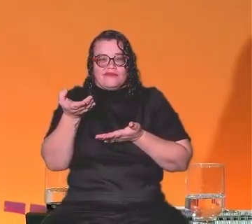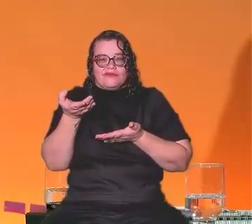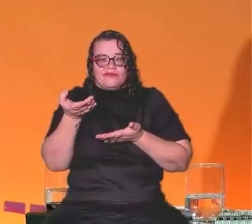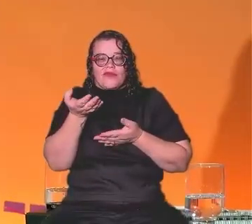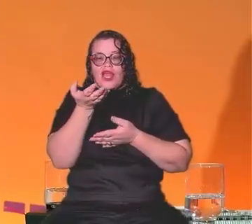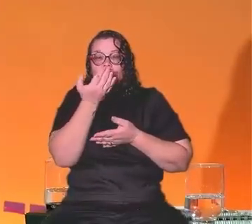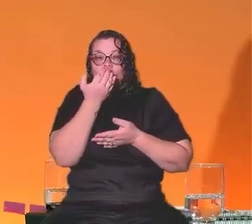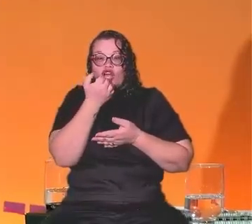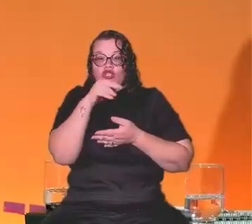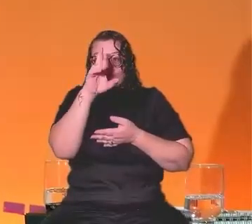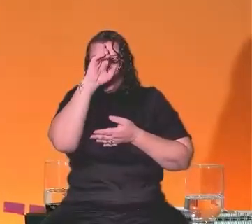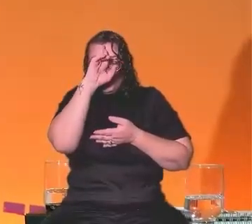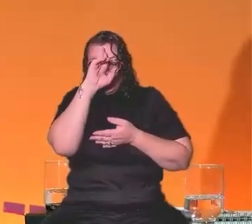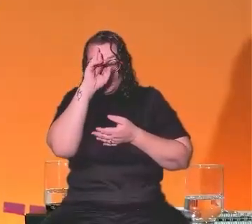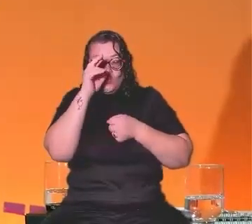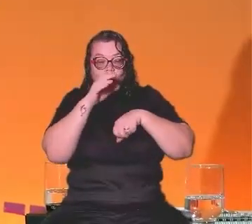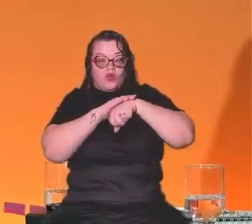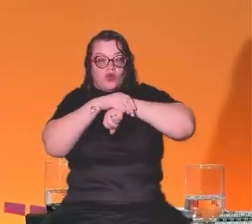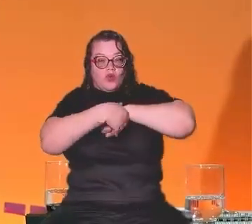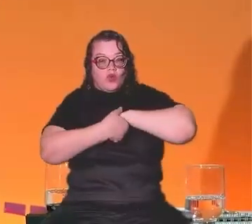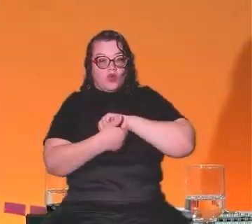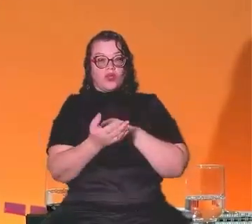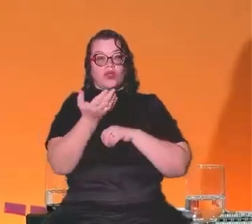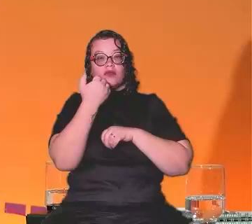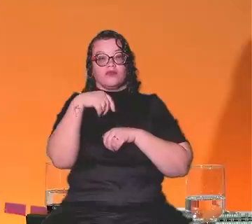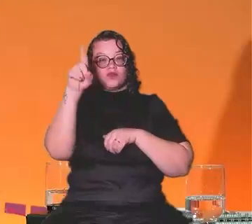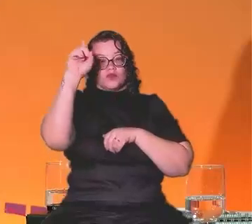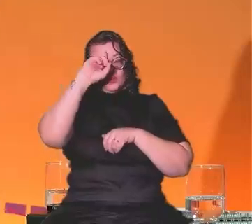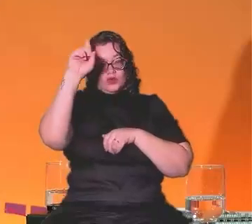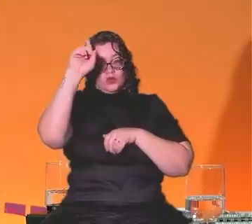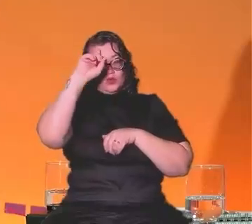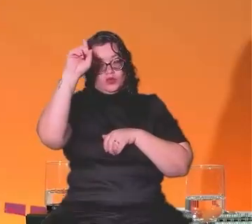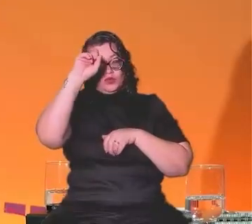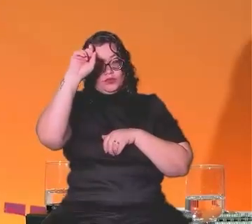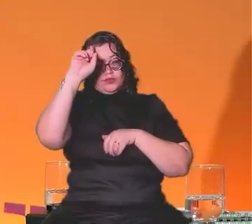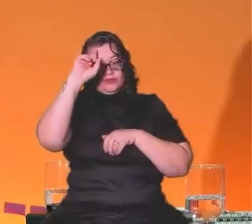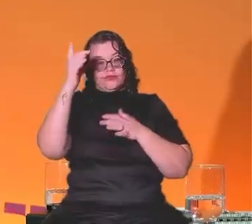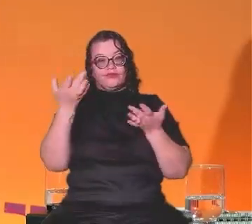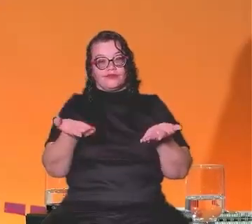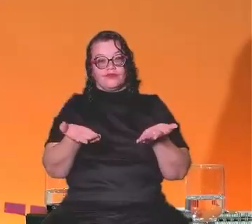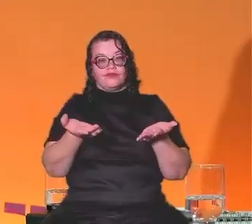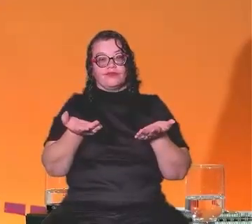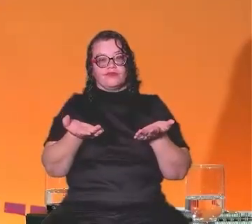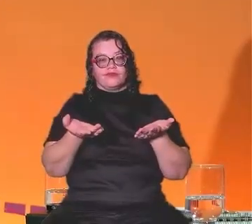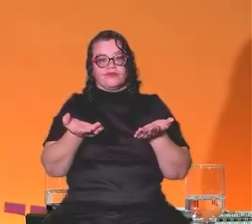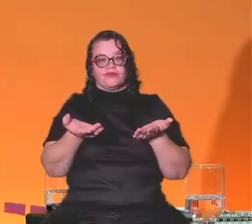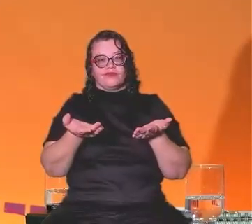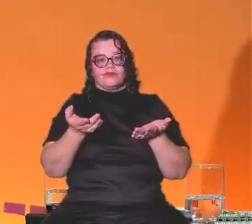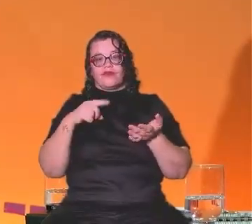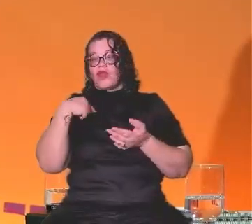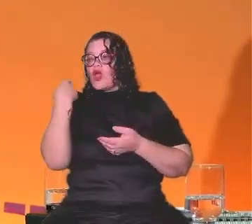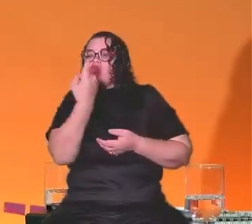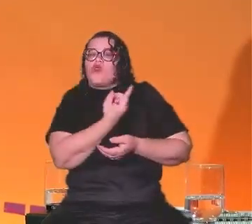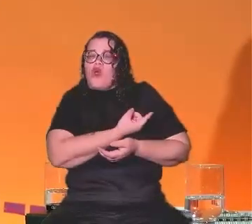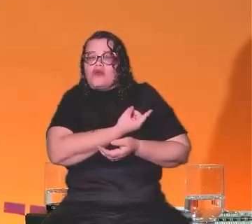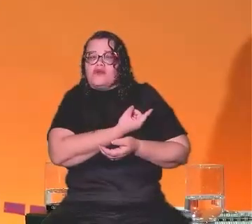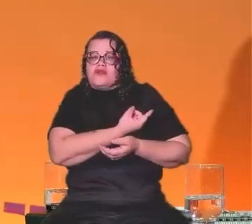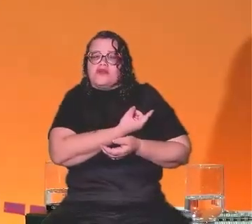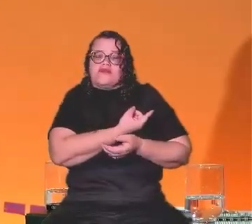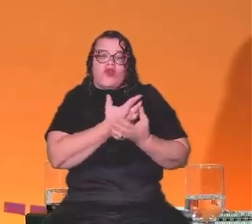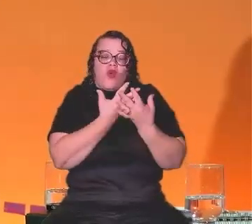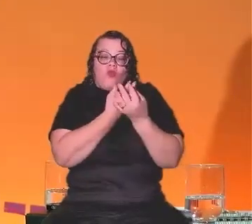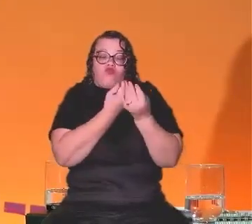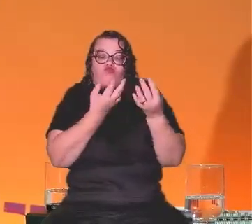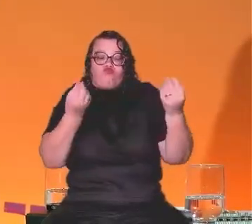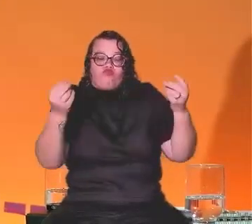Janta conosco. O tempo todo. E muitas vezes foram... Nós não sei, né? Nós é muita